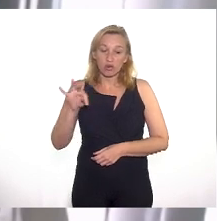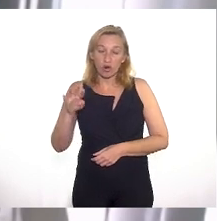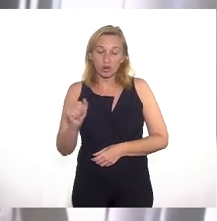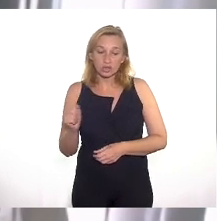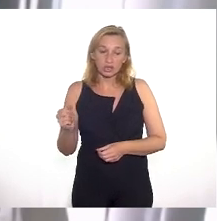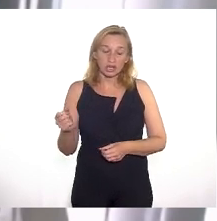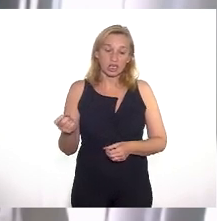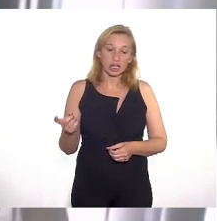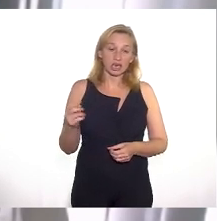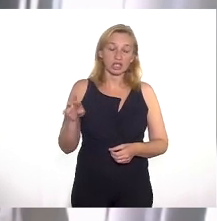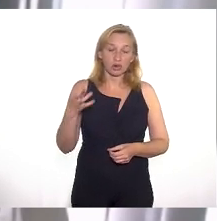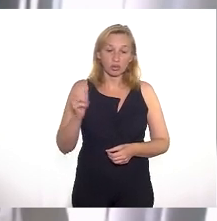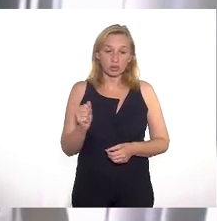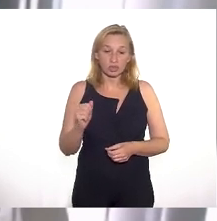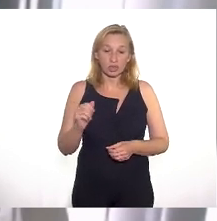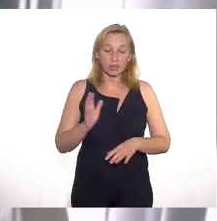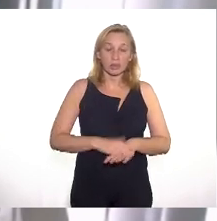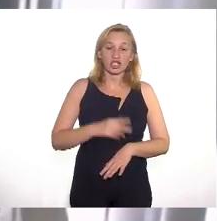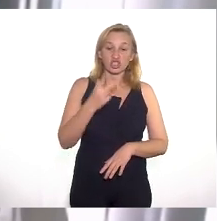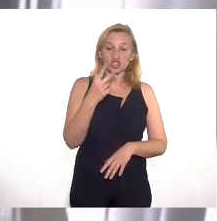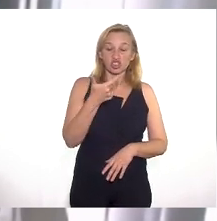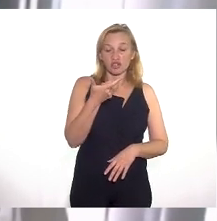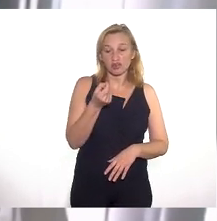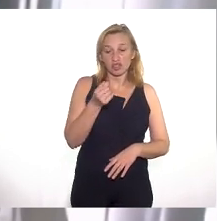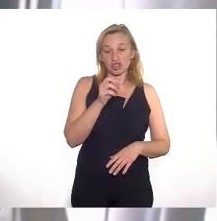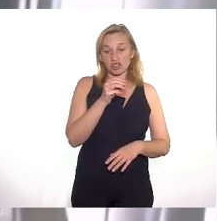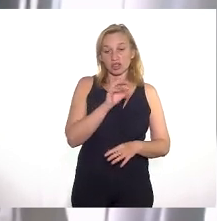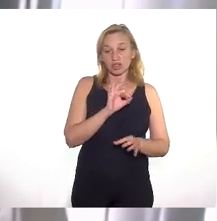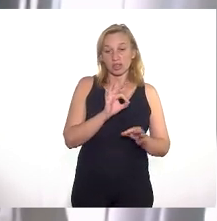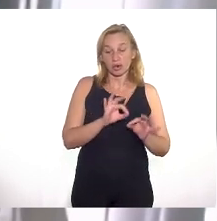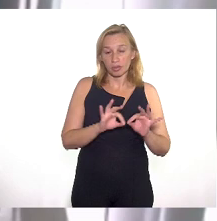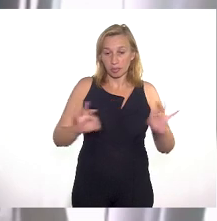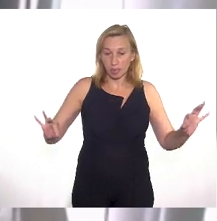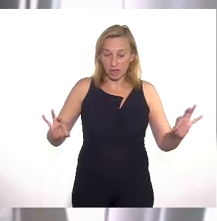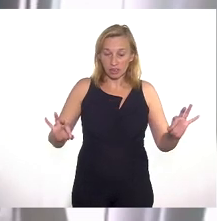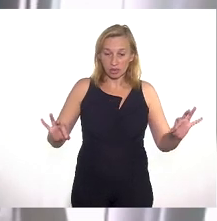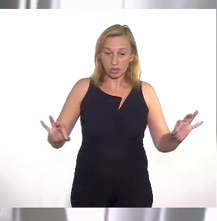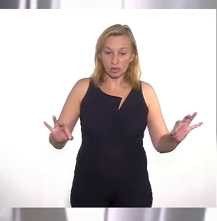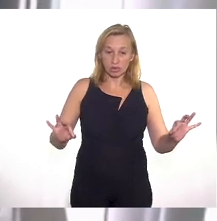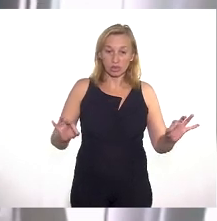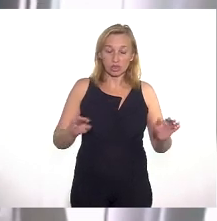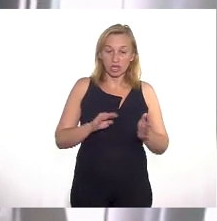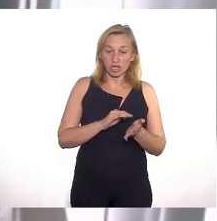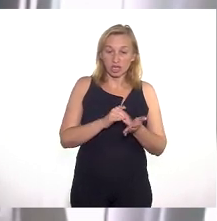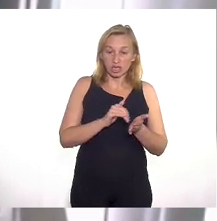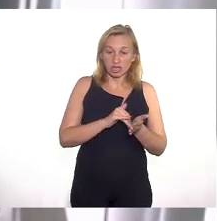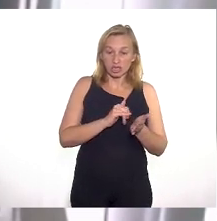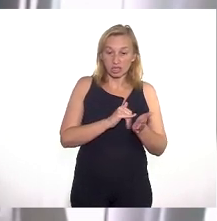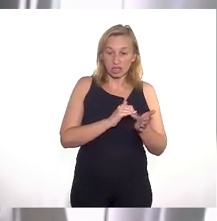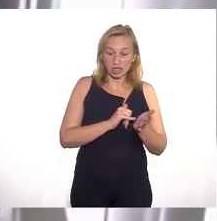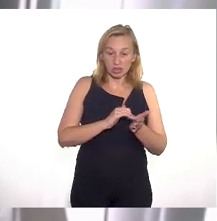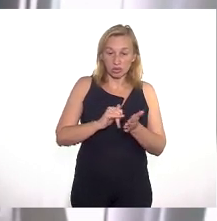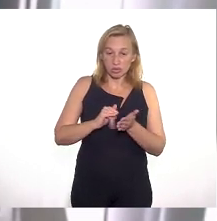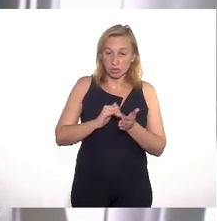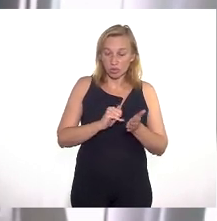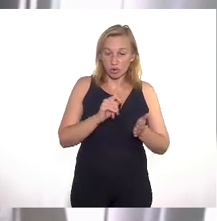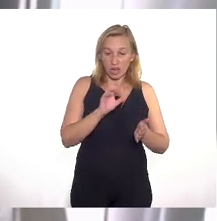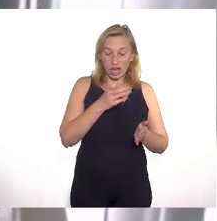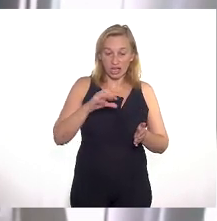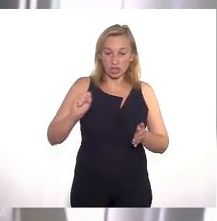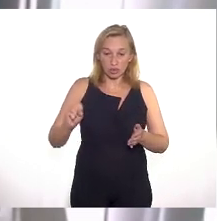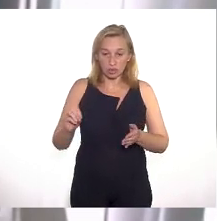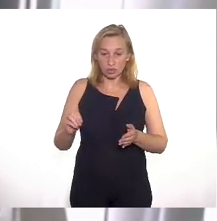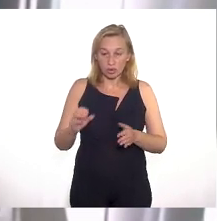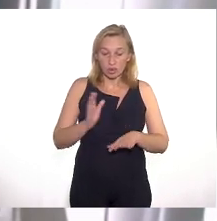de mais de 20 metros de escória, são resíduos da produção do aço ali da CSN, a menos de 100